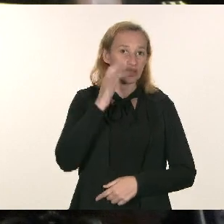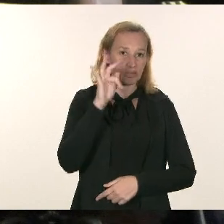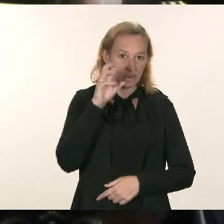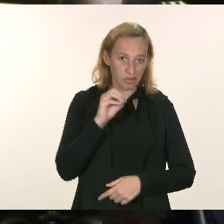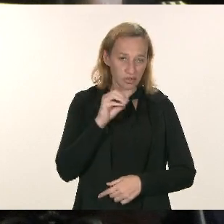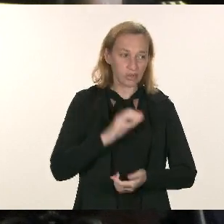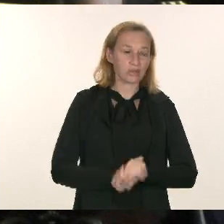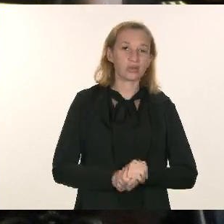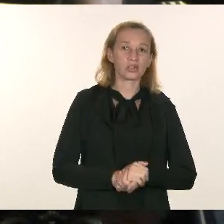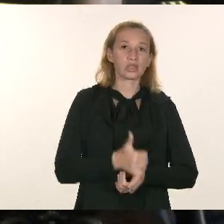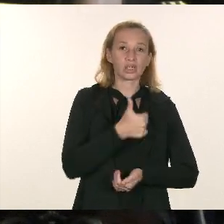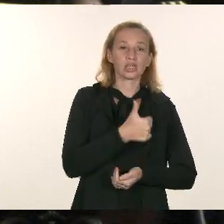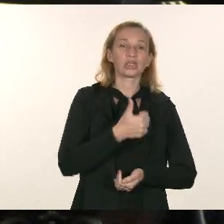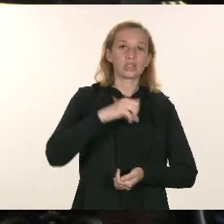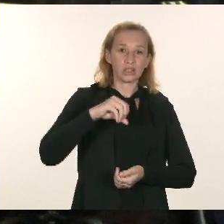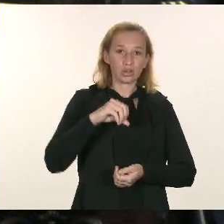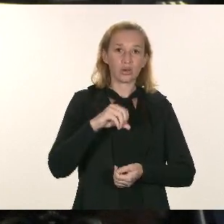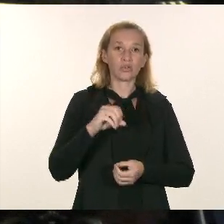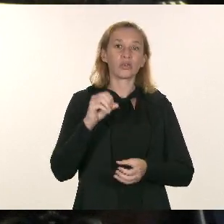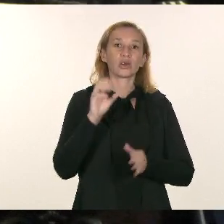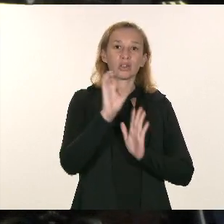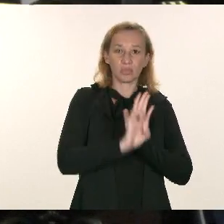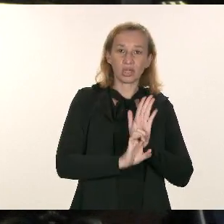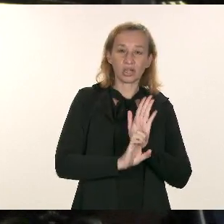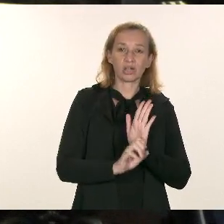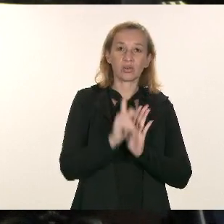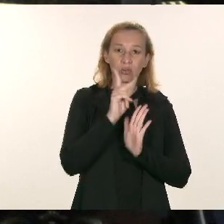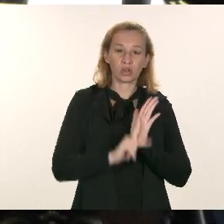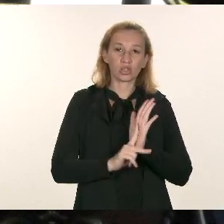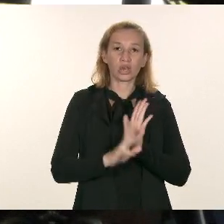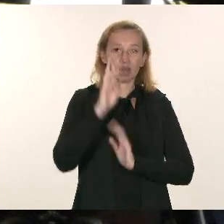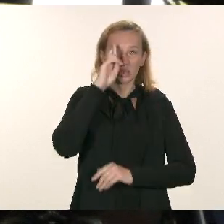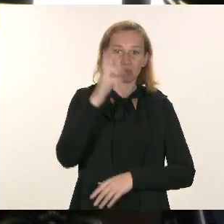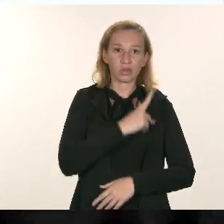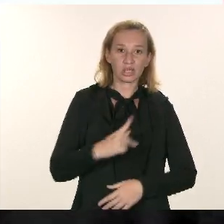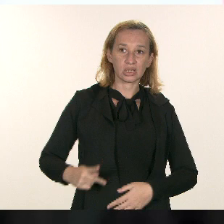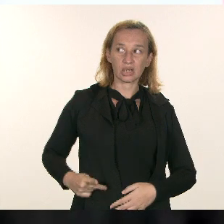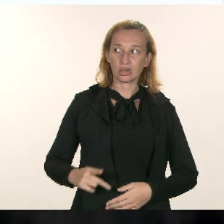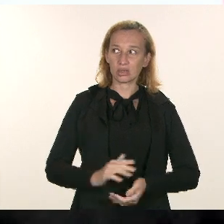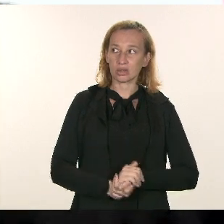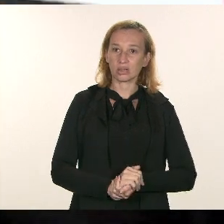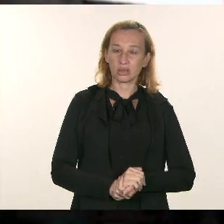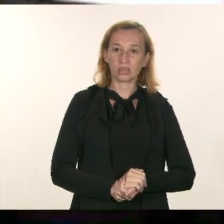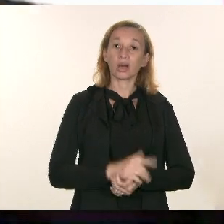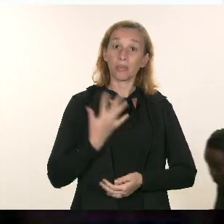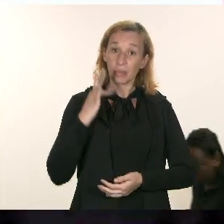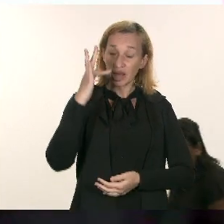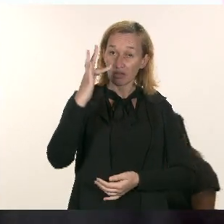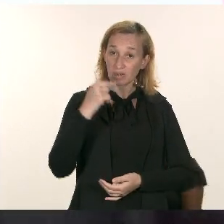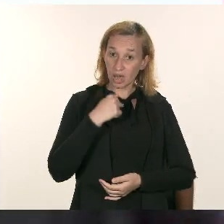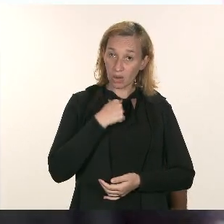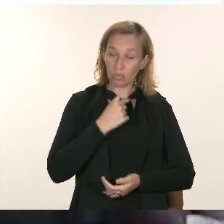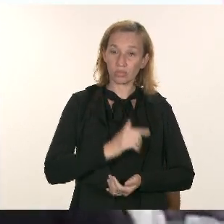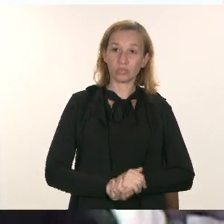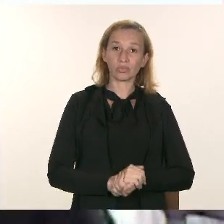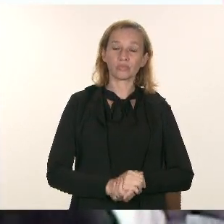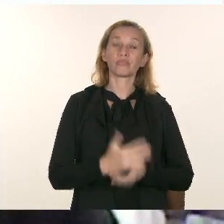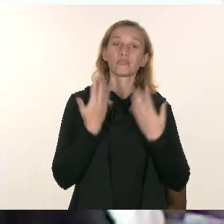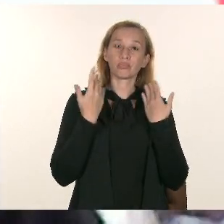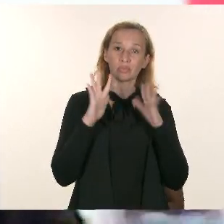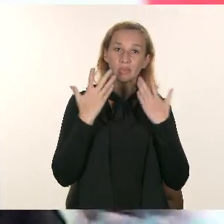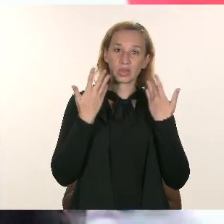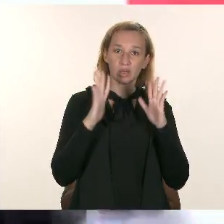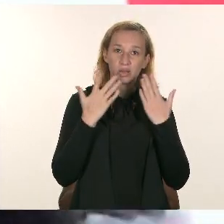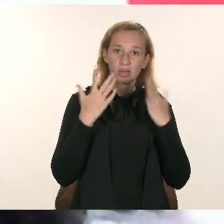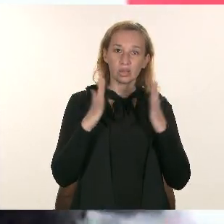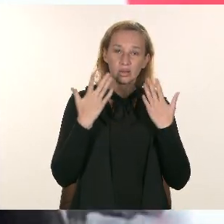Já há 19 emendas ao projeto. Senhor presidente, serei breve. Quero parabenizar o deputado